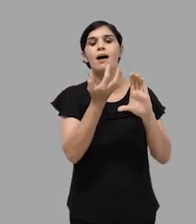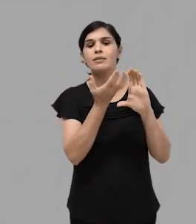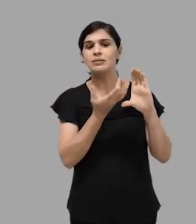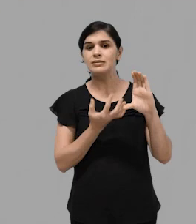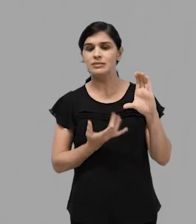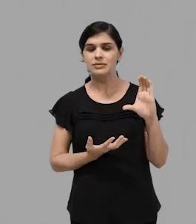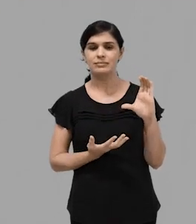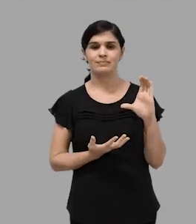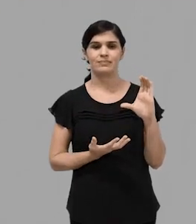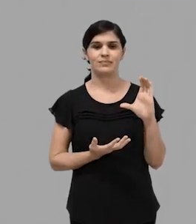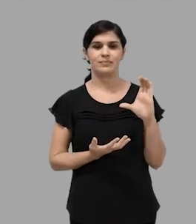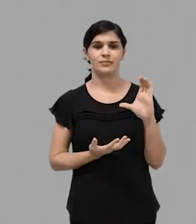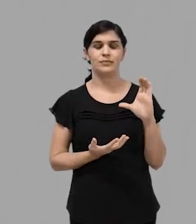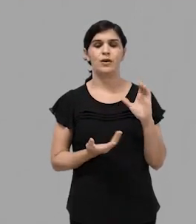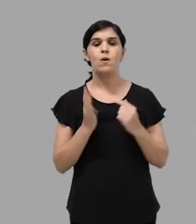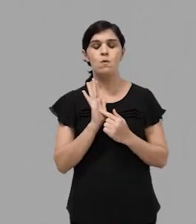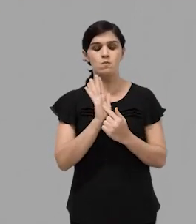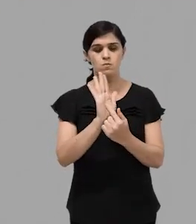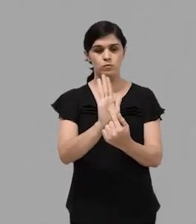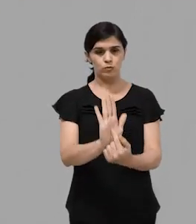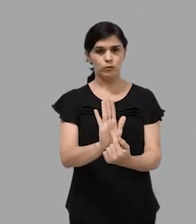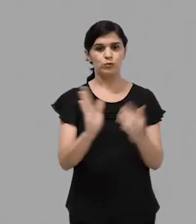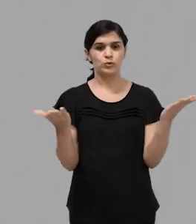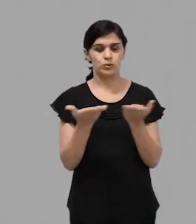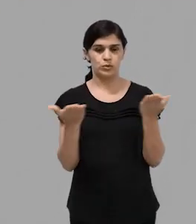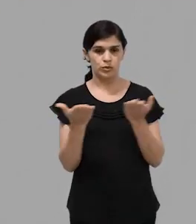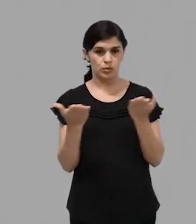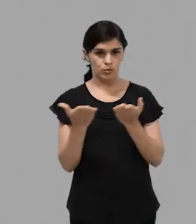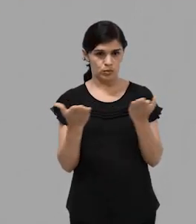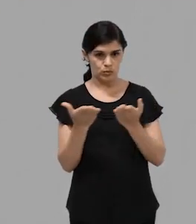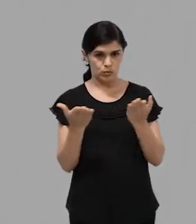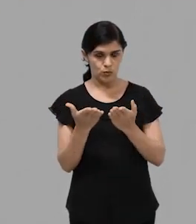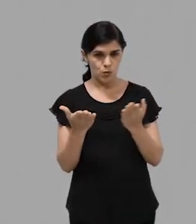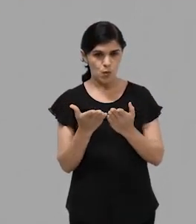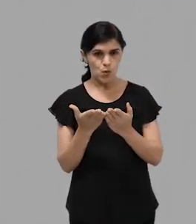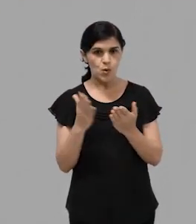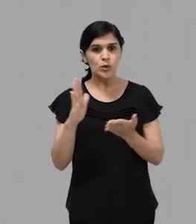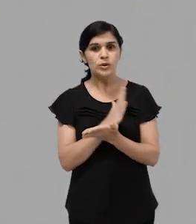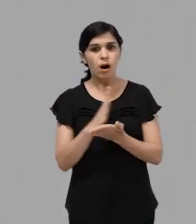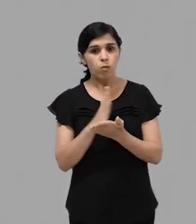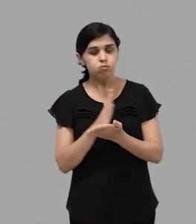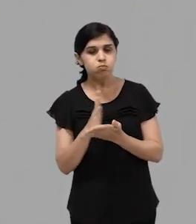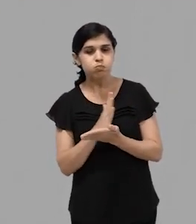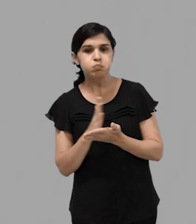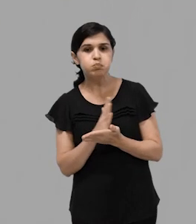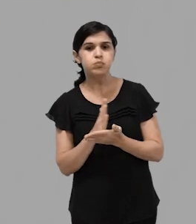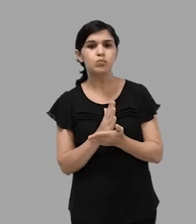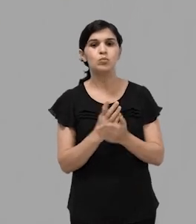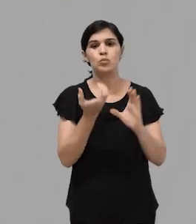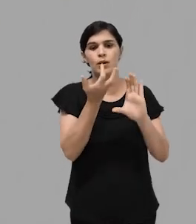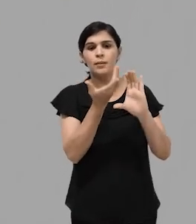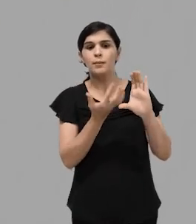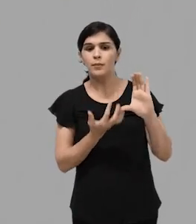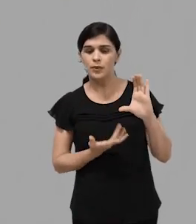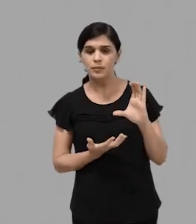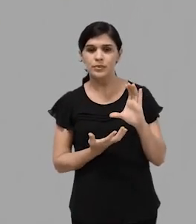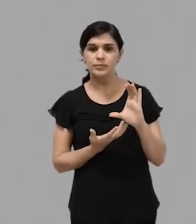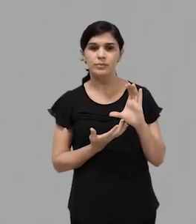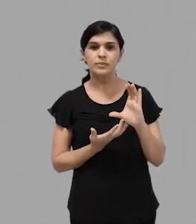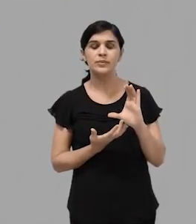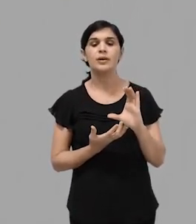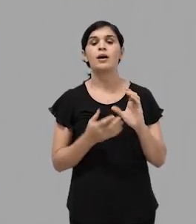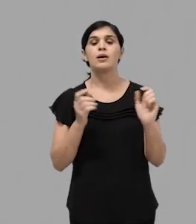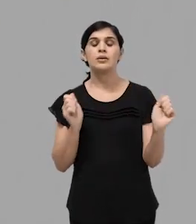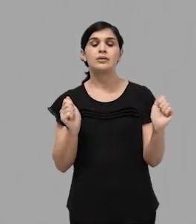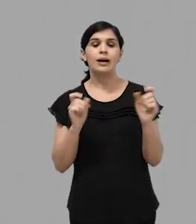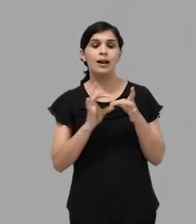na aula de hoje propriedades que estão relacionadas ao elétron. Na verdade, a retirada